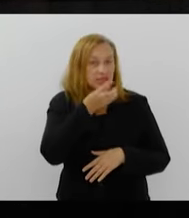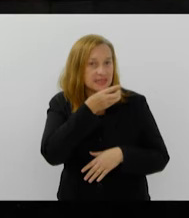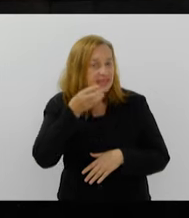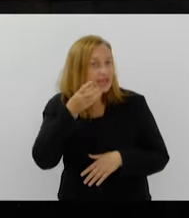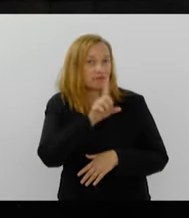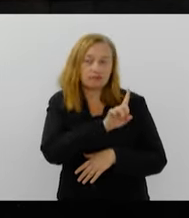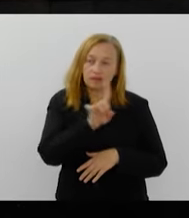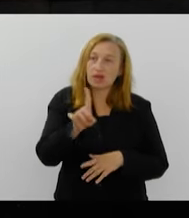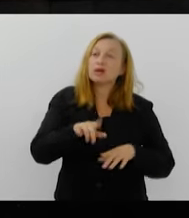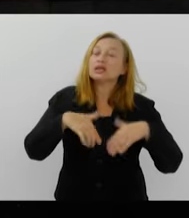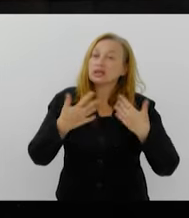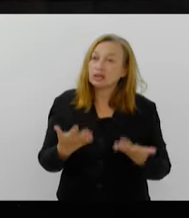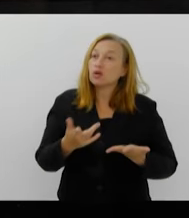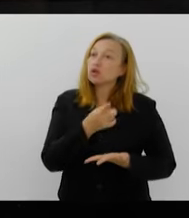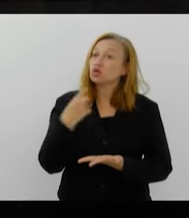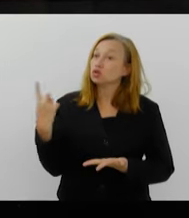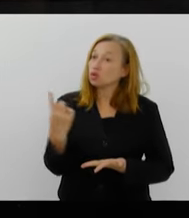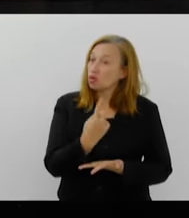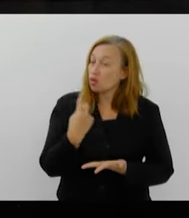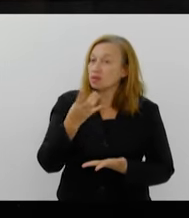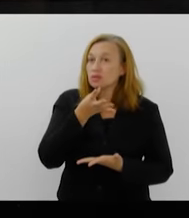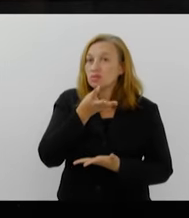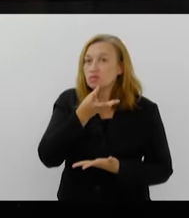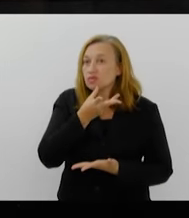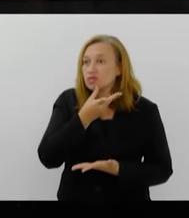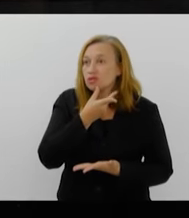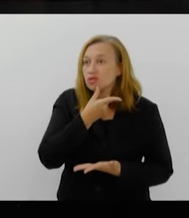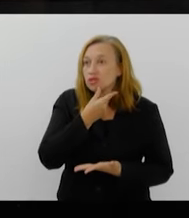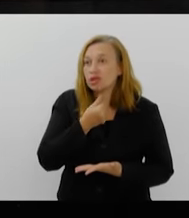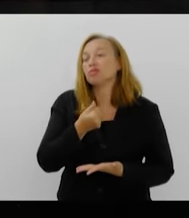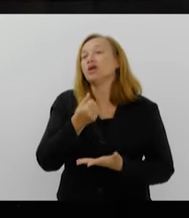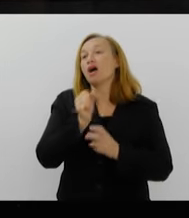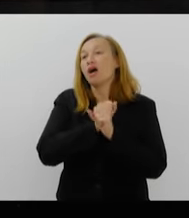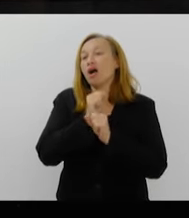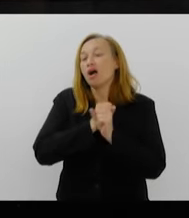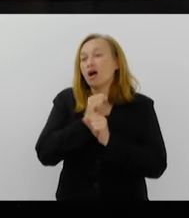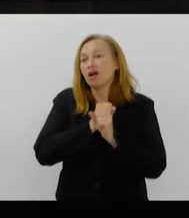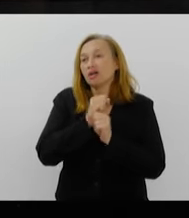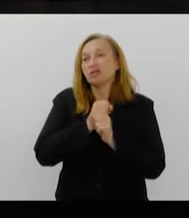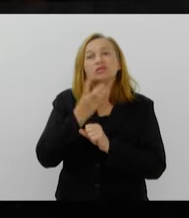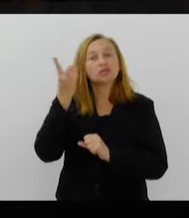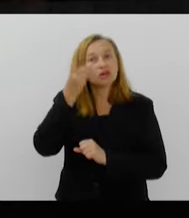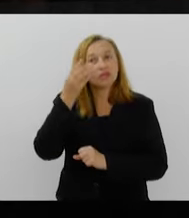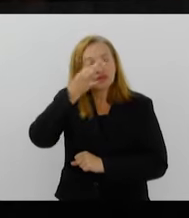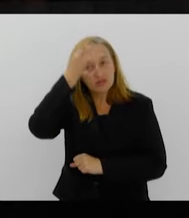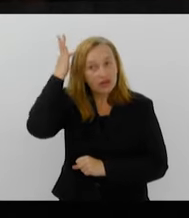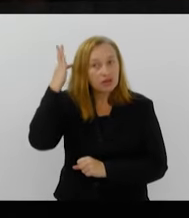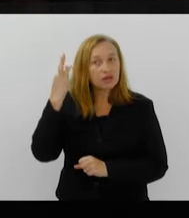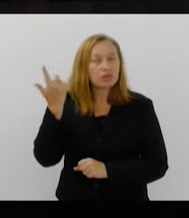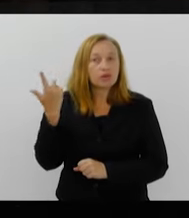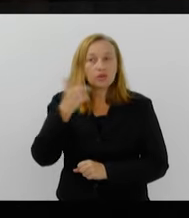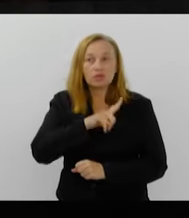Célia. Então, nós que demoramos tantos anos, deputado Fred Pacheco,